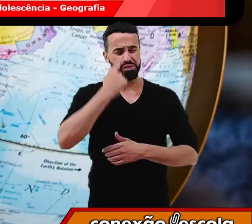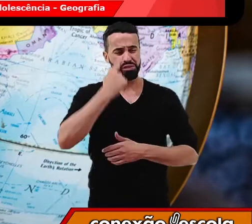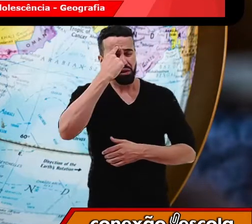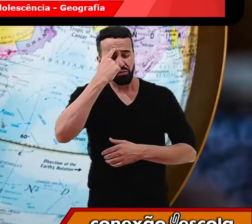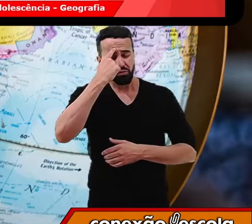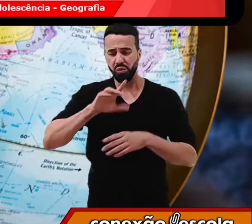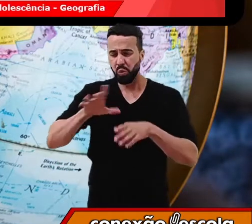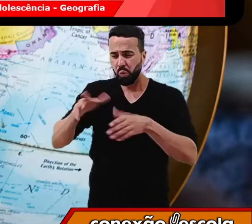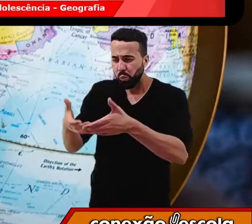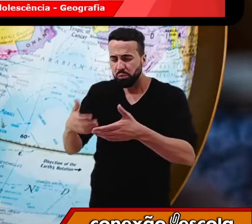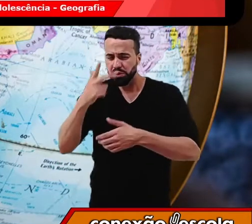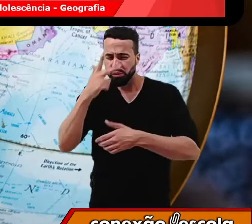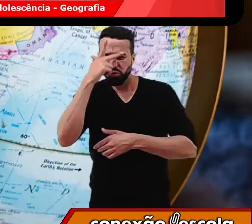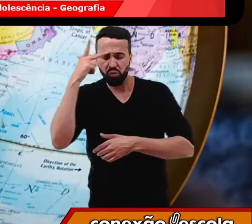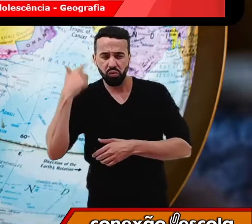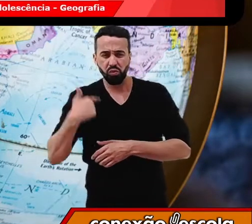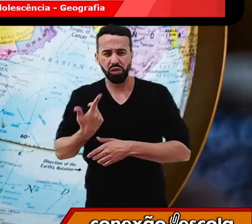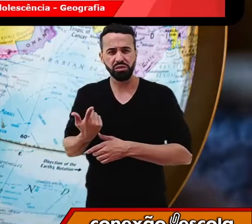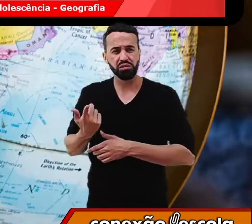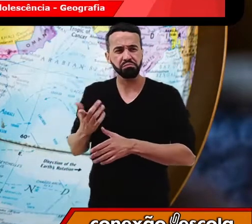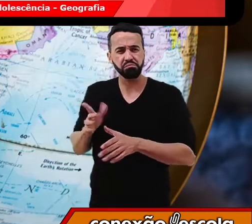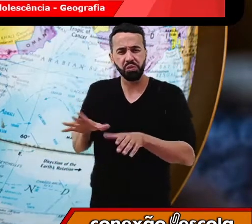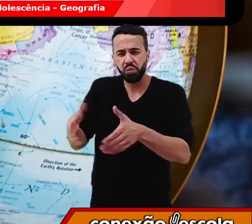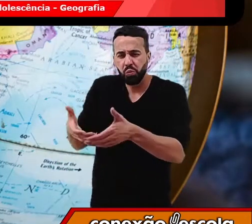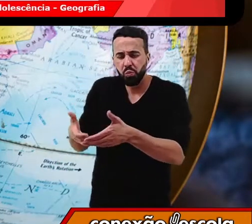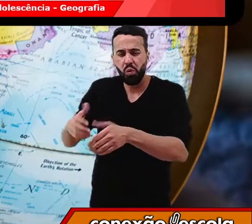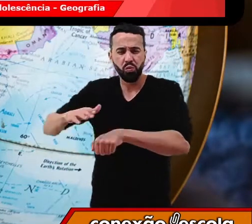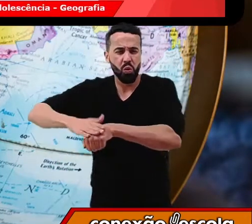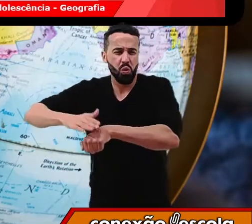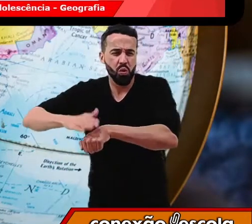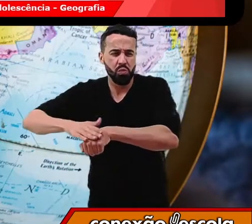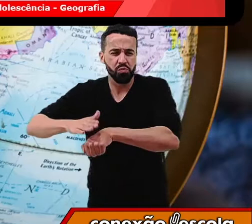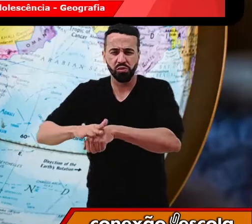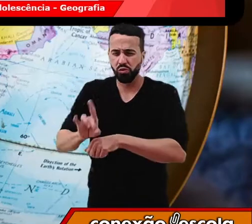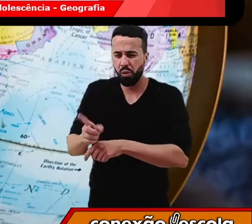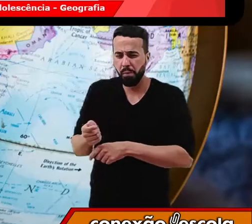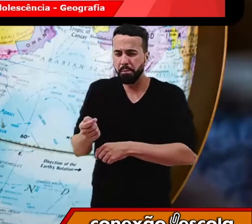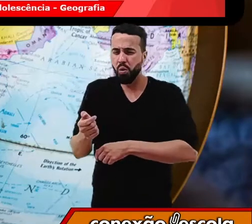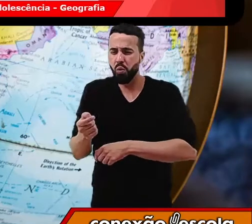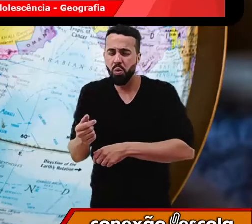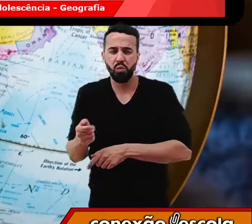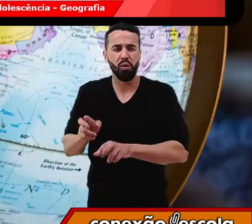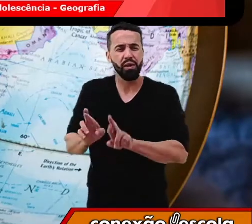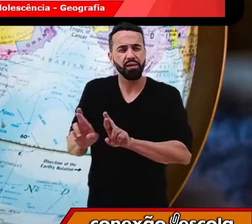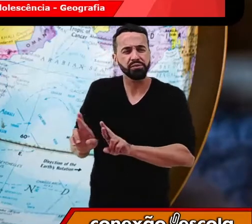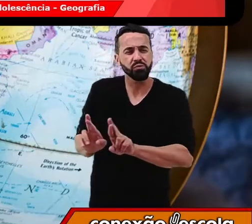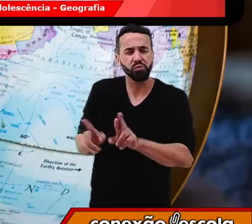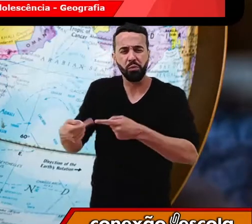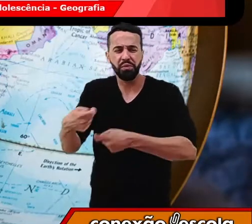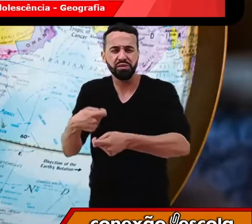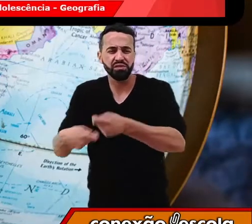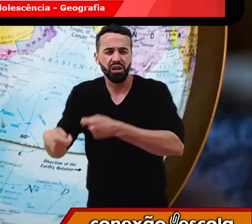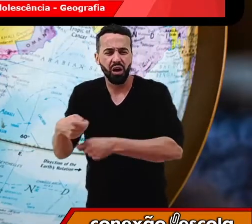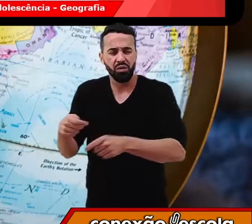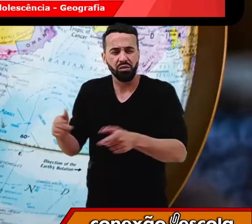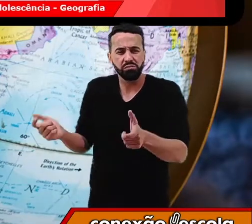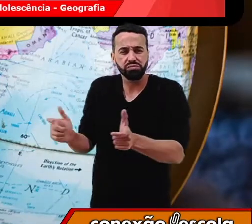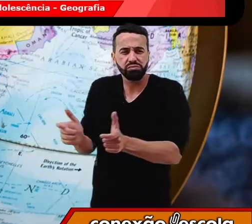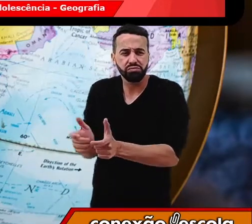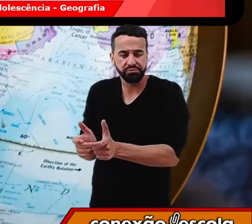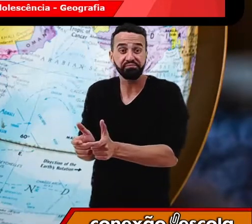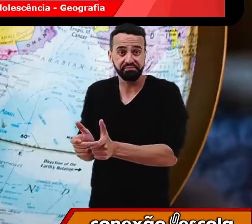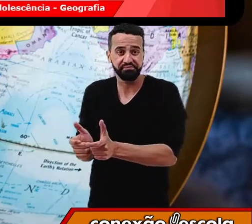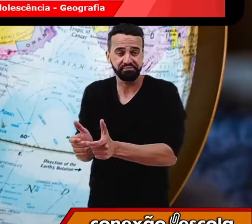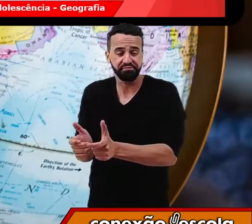pouco isolada, de forma até mesmo ali um pouco autônoma, tendo poucas relações com outros povos. Por